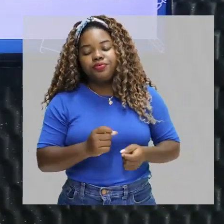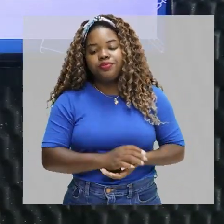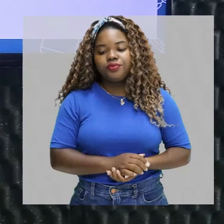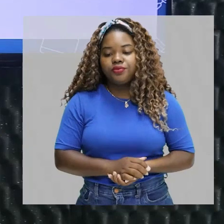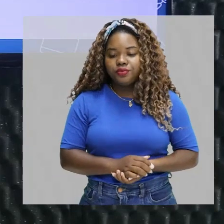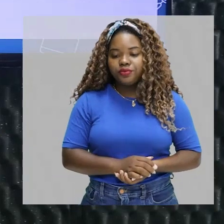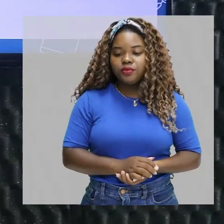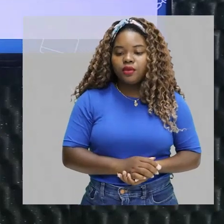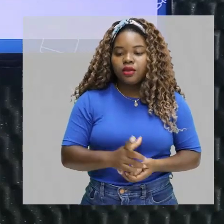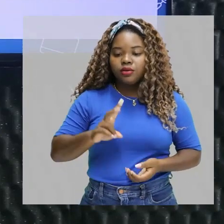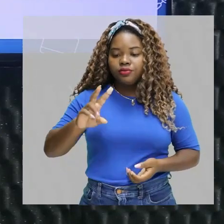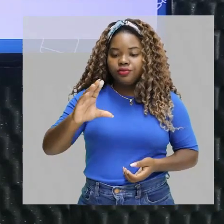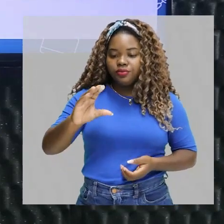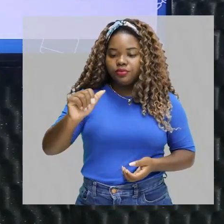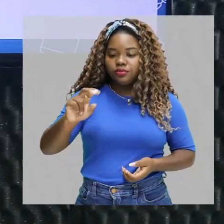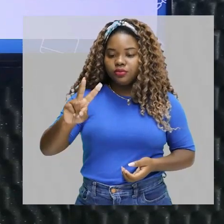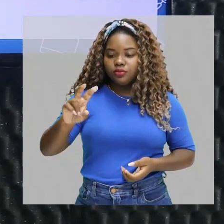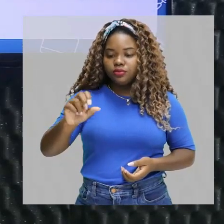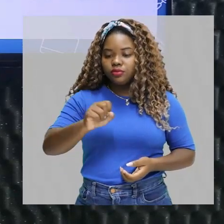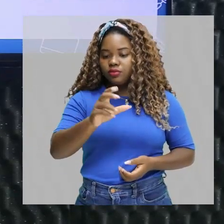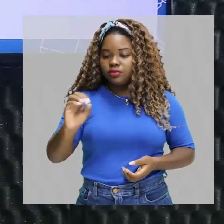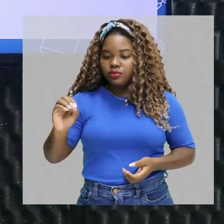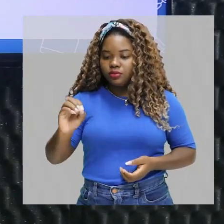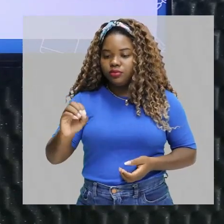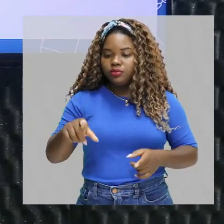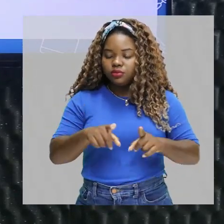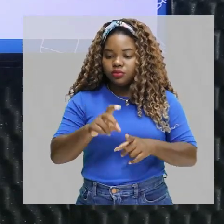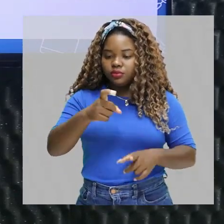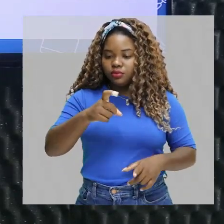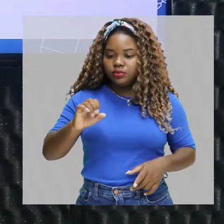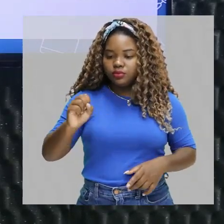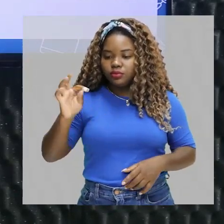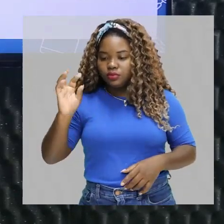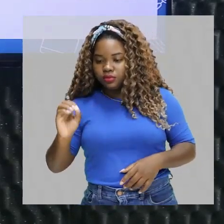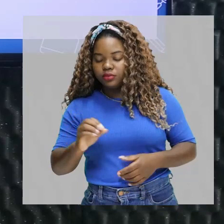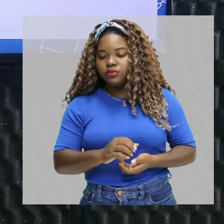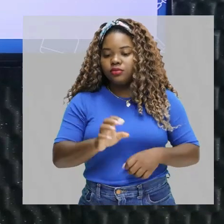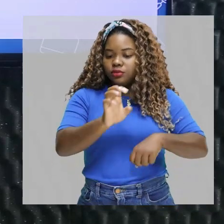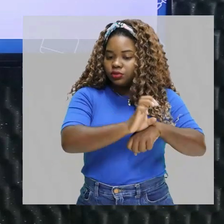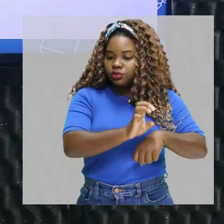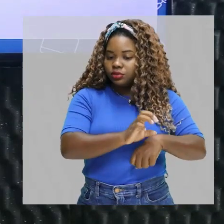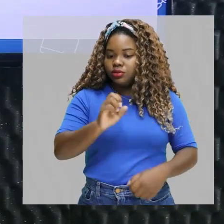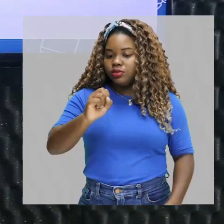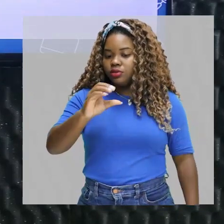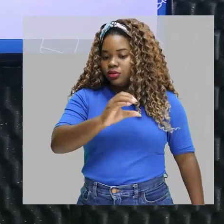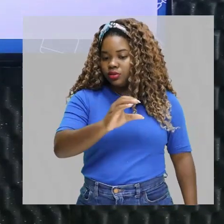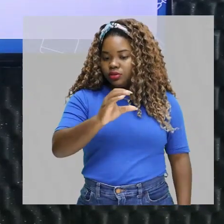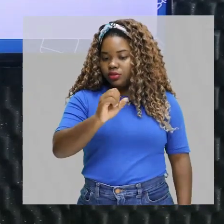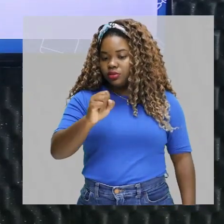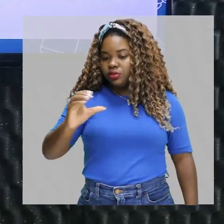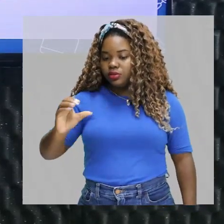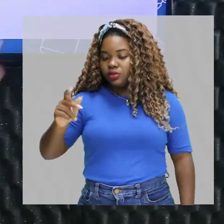destaque para produção de carvão mineral e Xisto Tá certo chamado x do Beto luminoso no Estado de Santa Catarina e Paraná